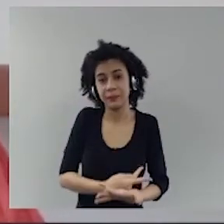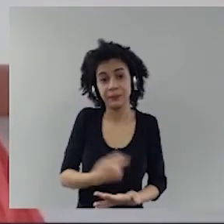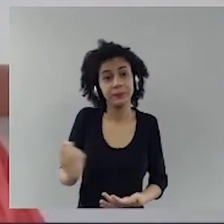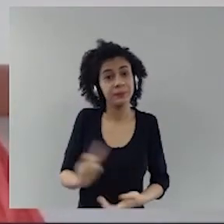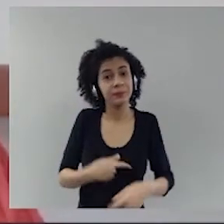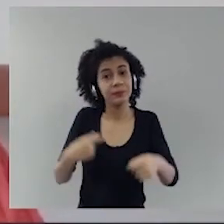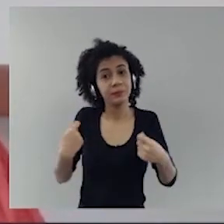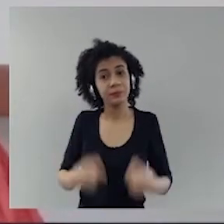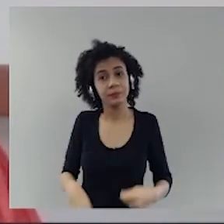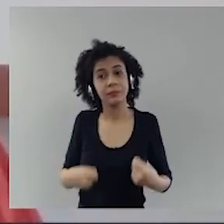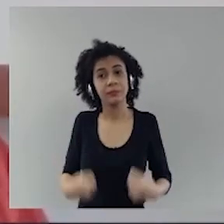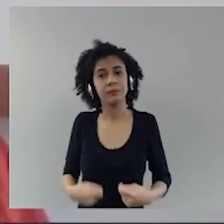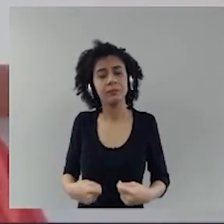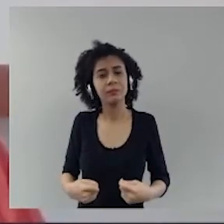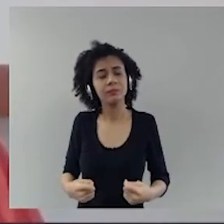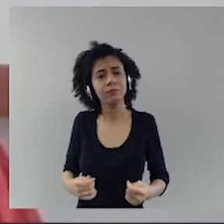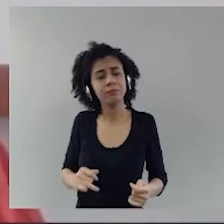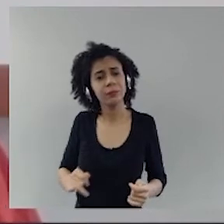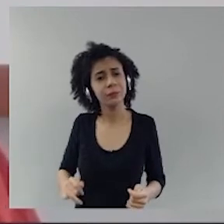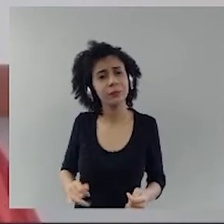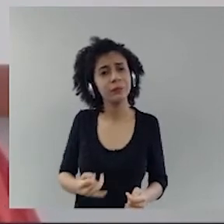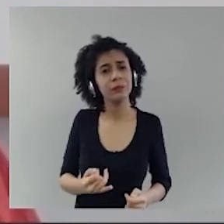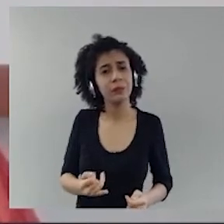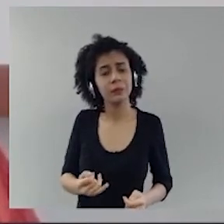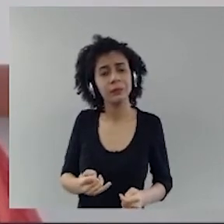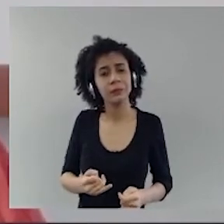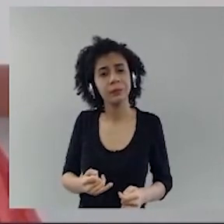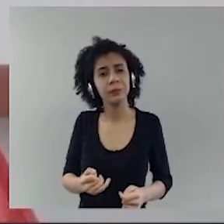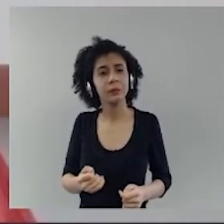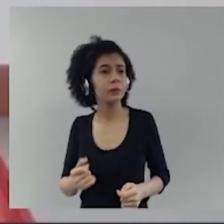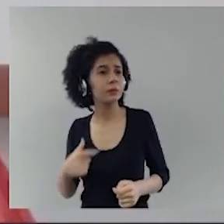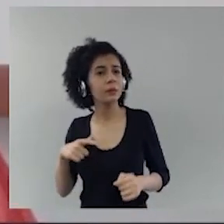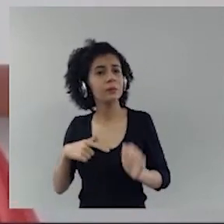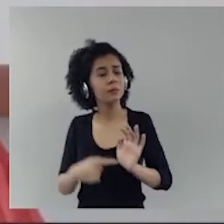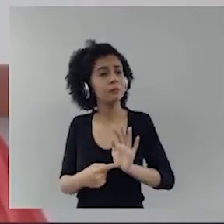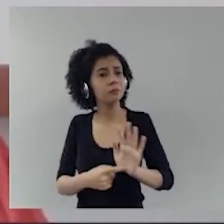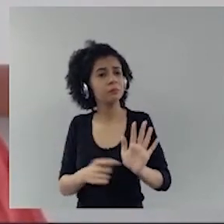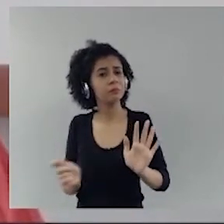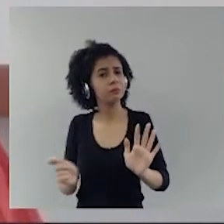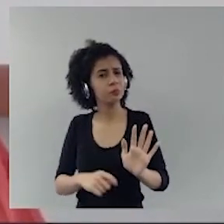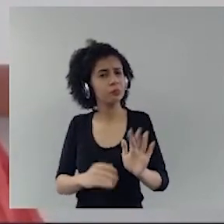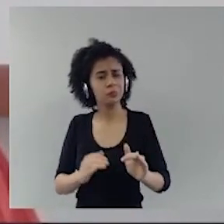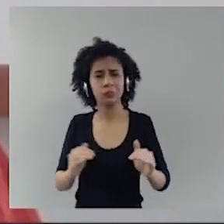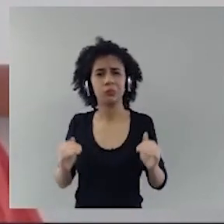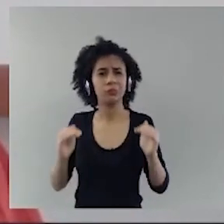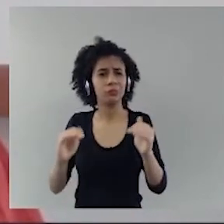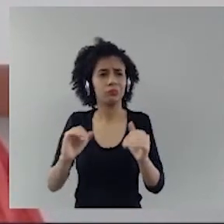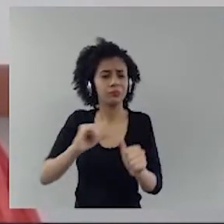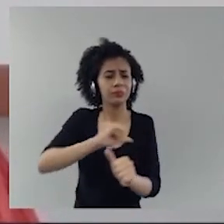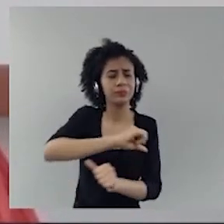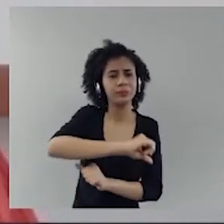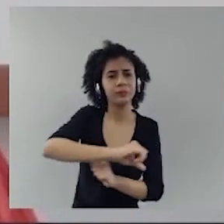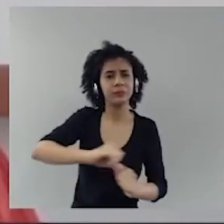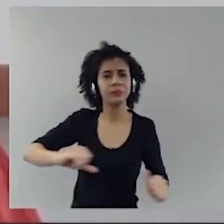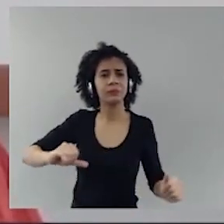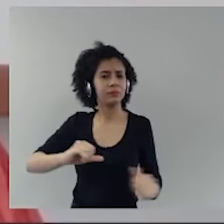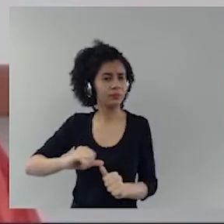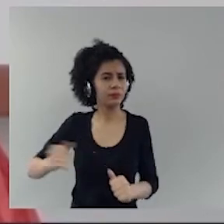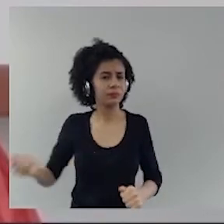vamos dar uma chance para este procedimento que está se mostrando uma grande mudança